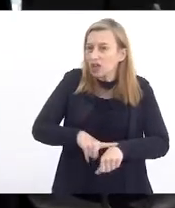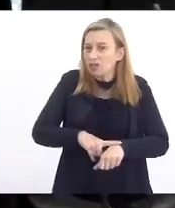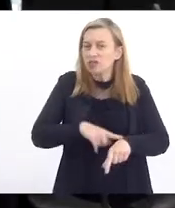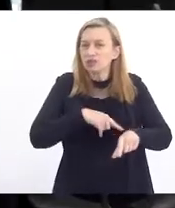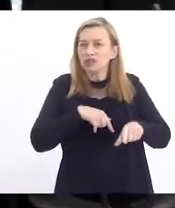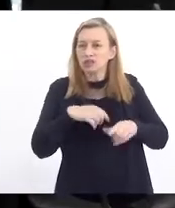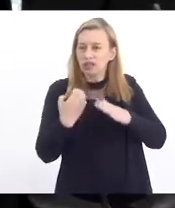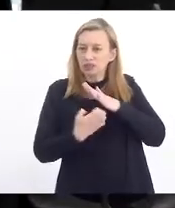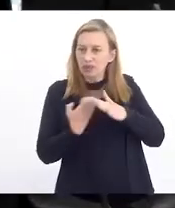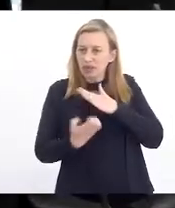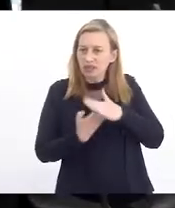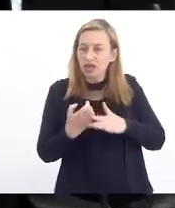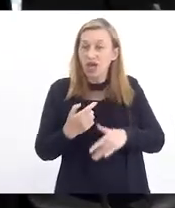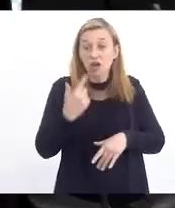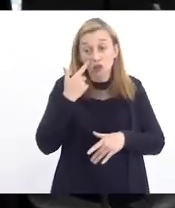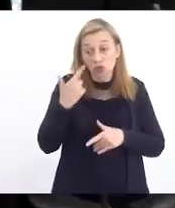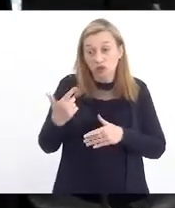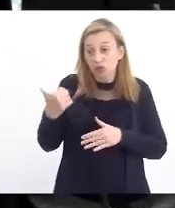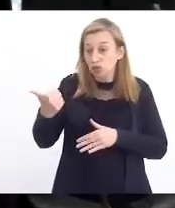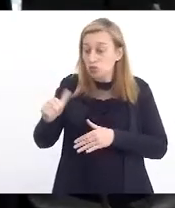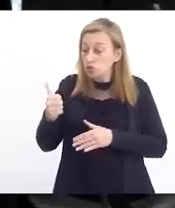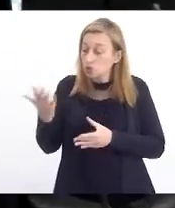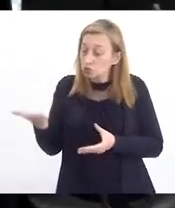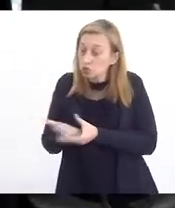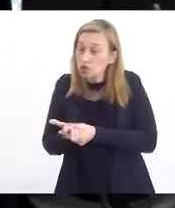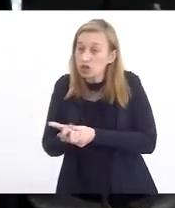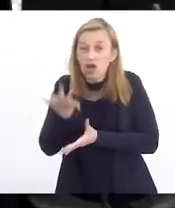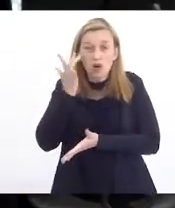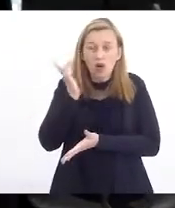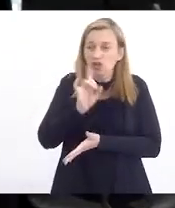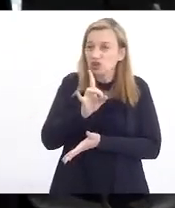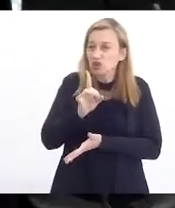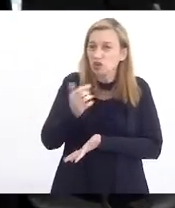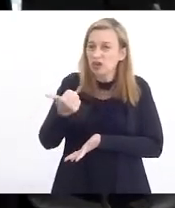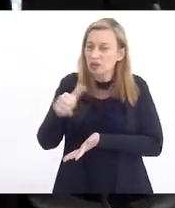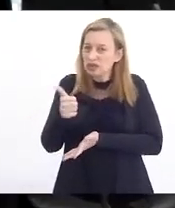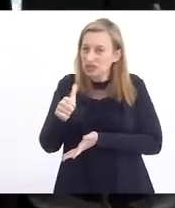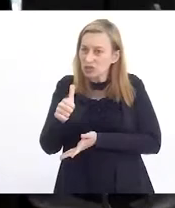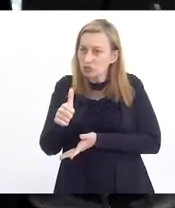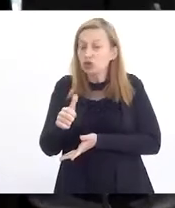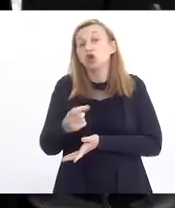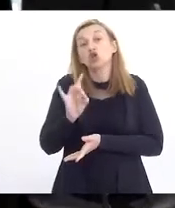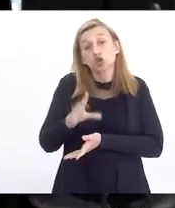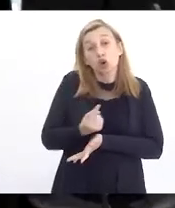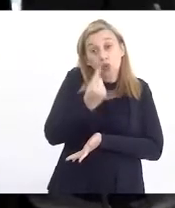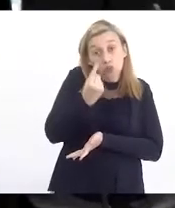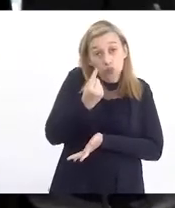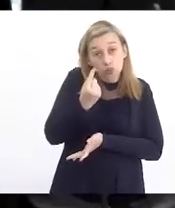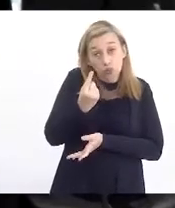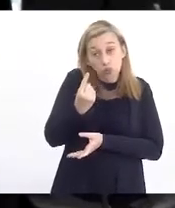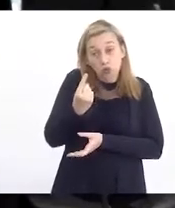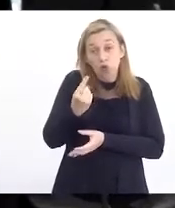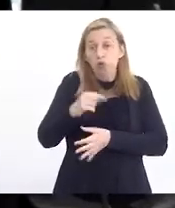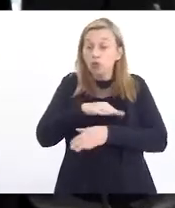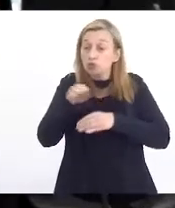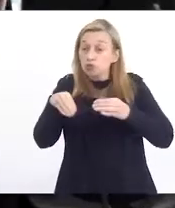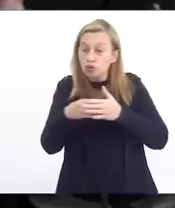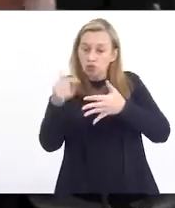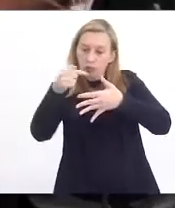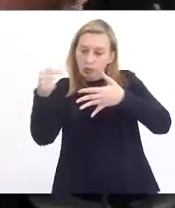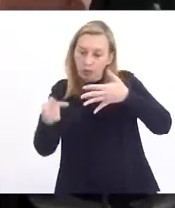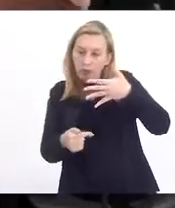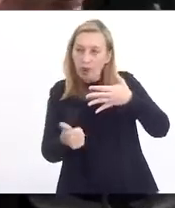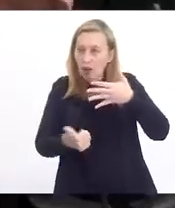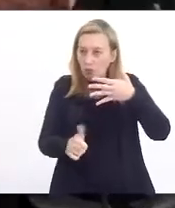estou agora me inteirando dos 11 processos, que eu acho que não deveriam ter sido 11, acho que deveria ter sido um com os 11 itens, mas como foram